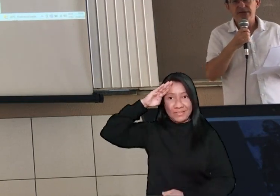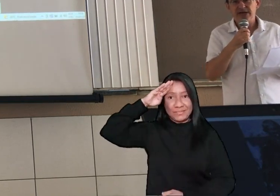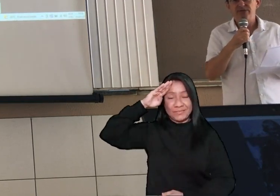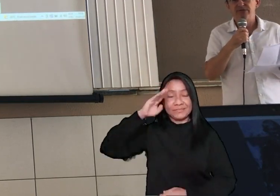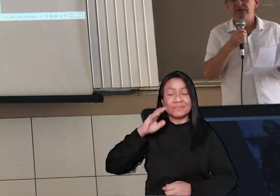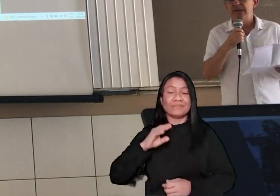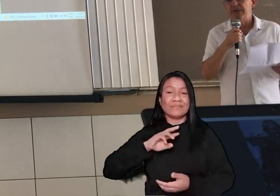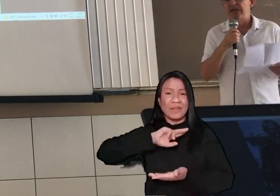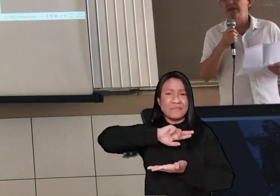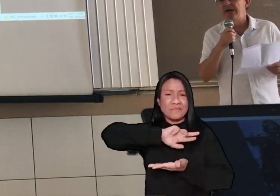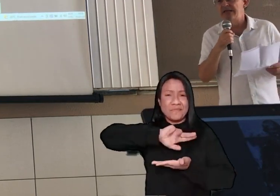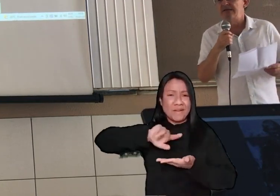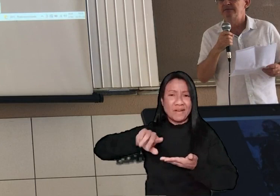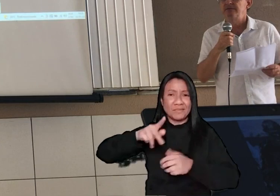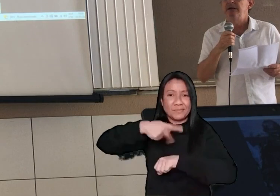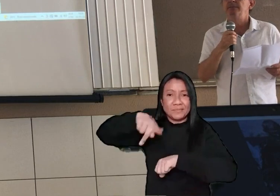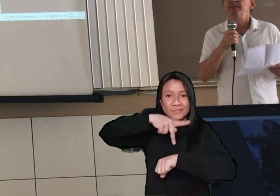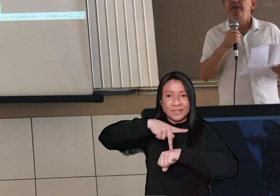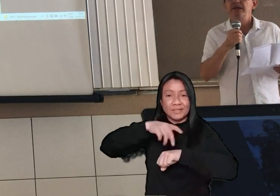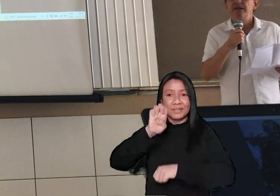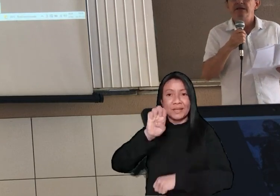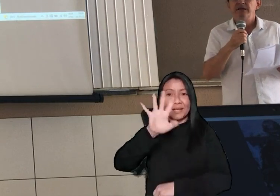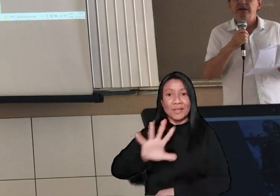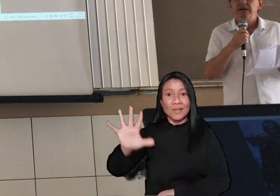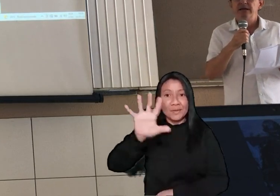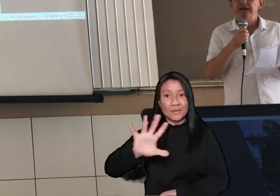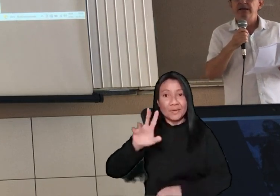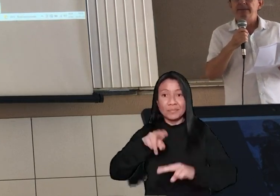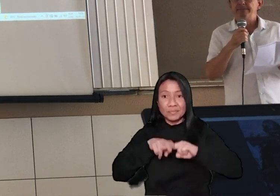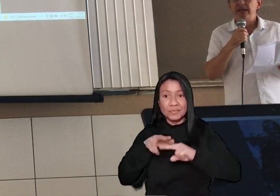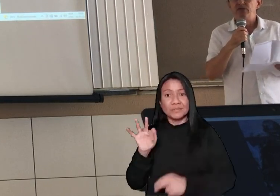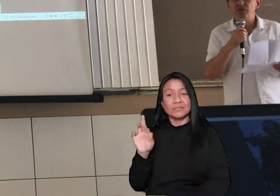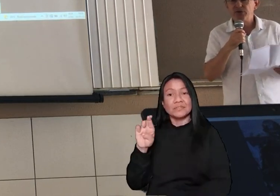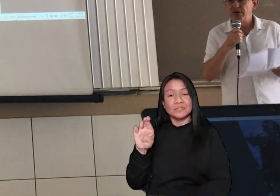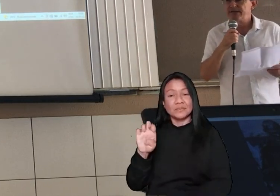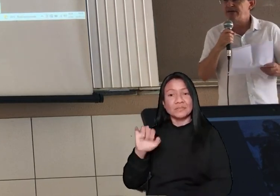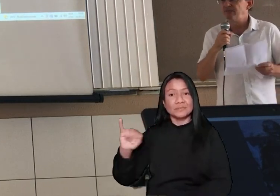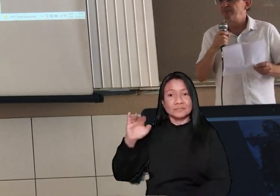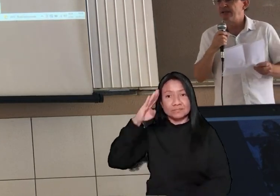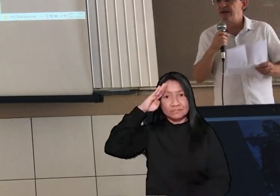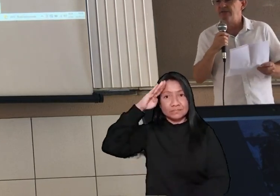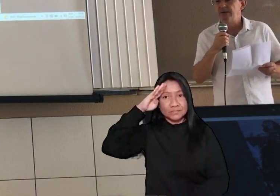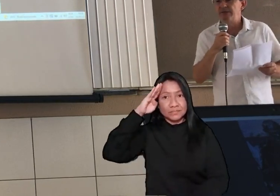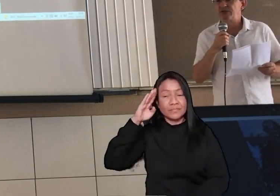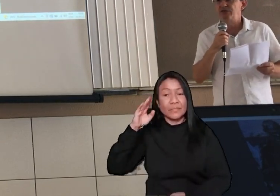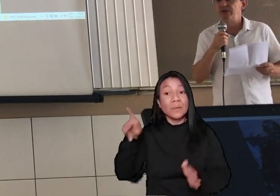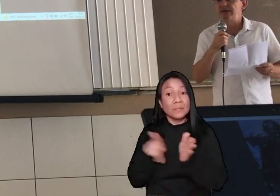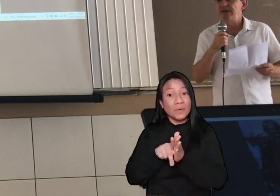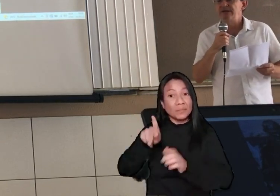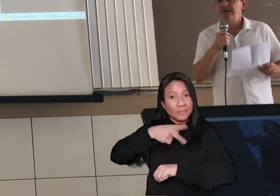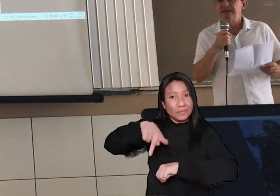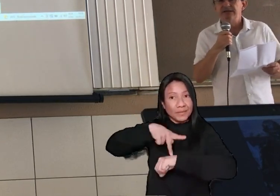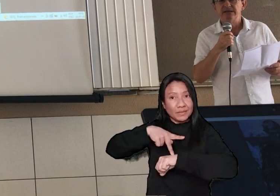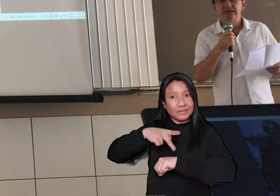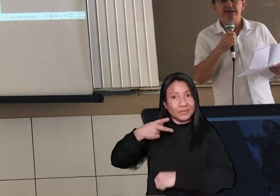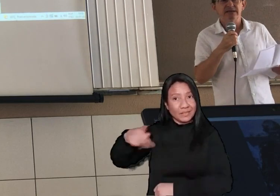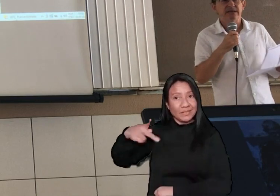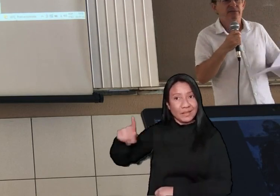um soldado pela Alemanha. Tá? Ele contou então para uma pessoa